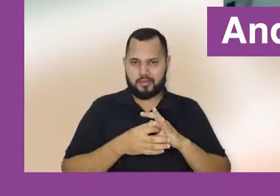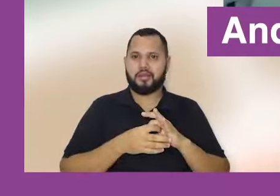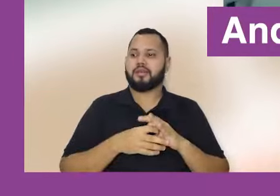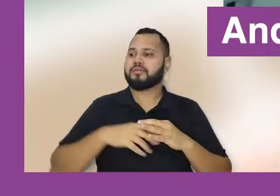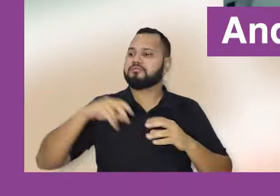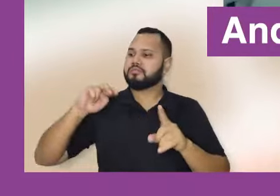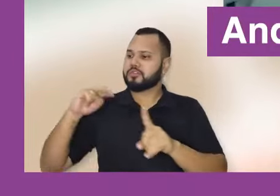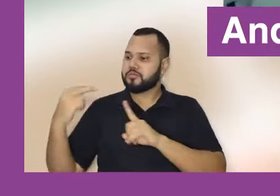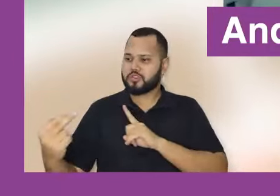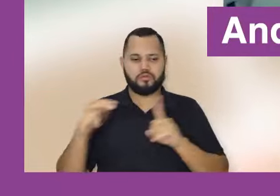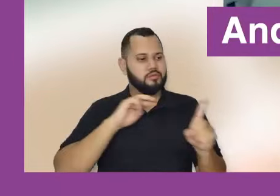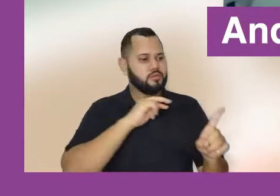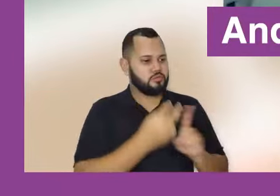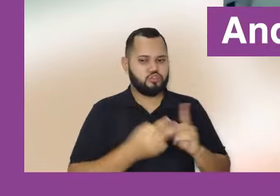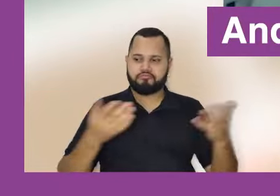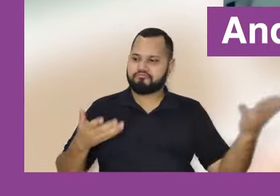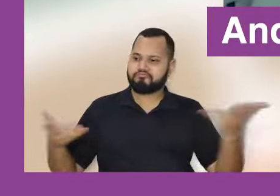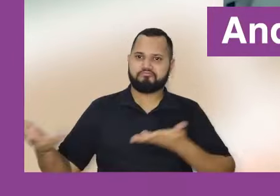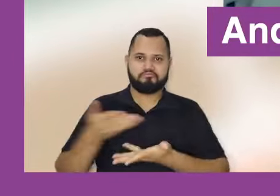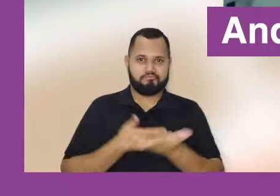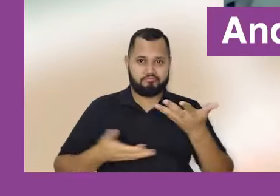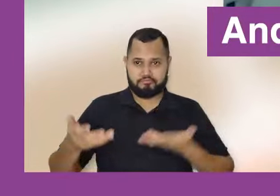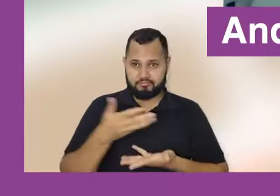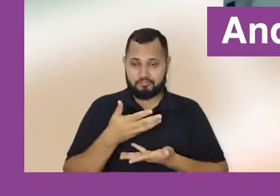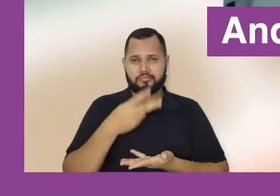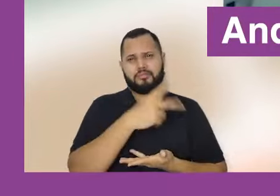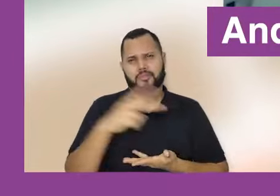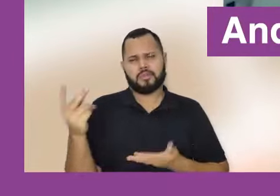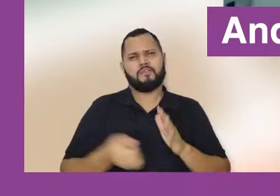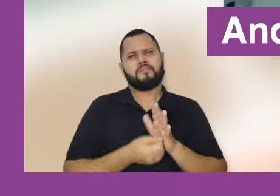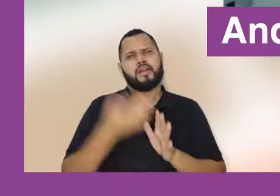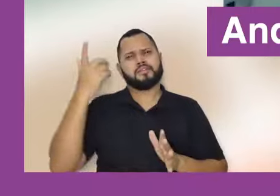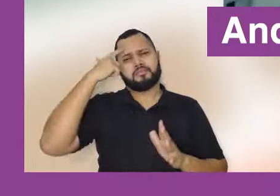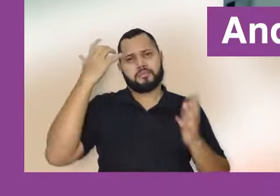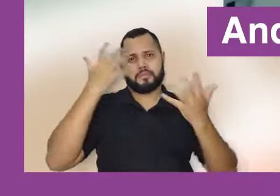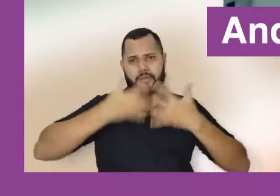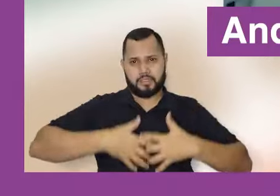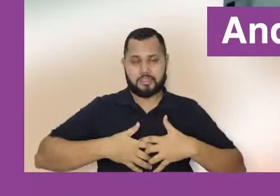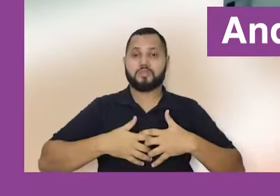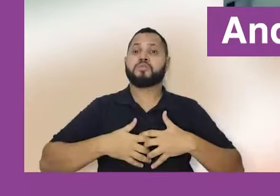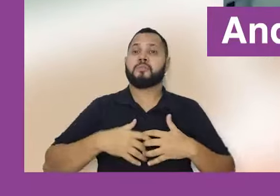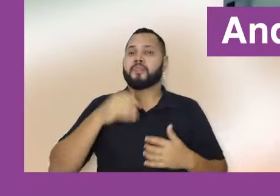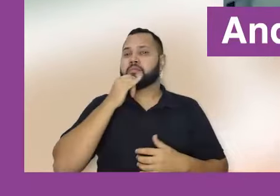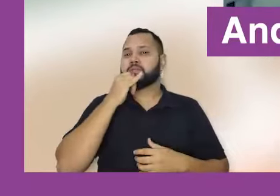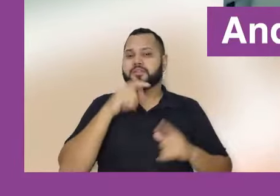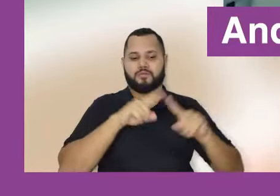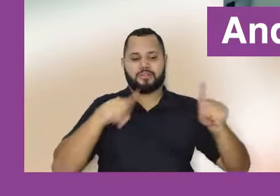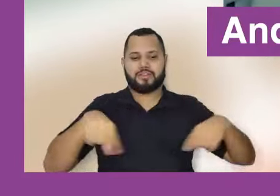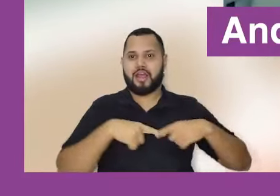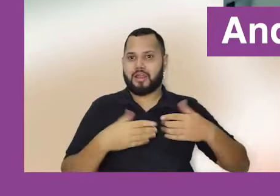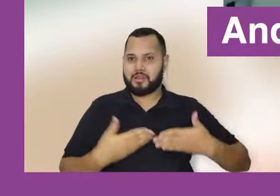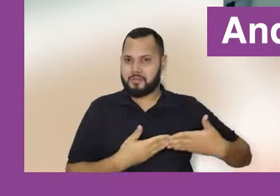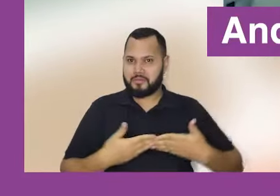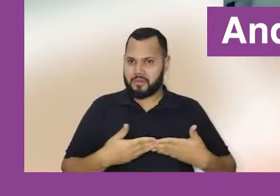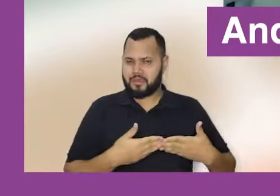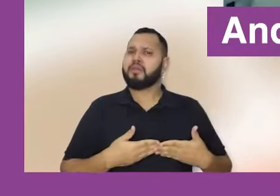lentes e perspectivas né nasceu deles muitas provocações mas esse tema do berçário que a lei